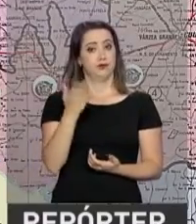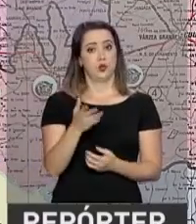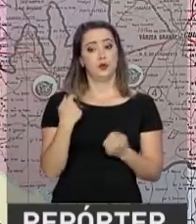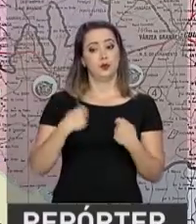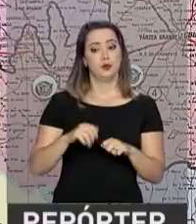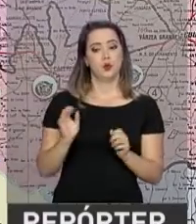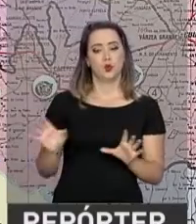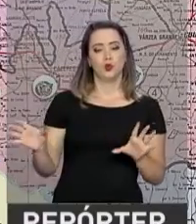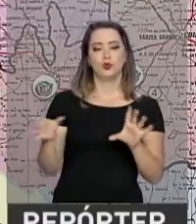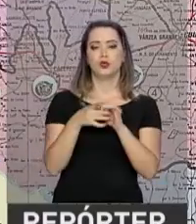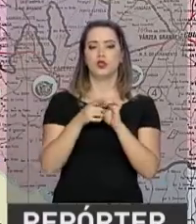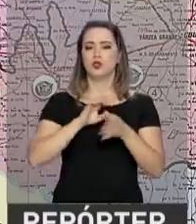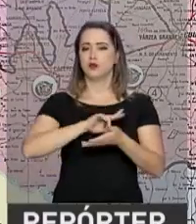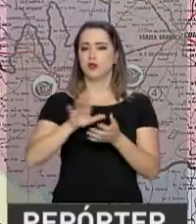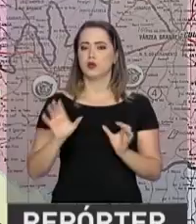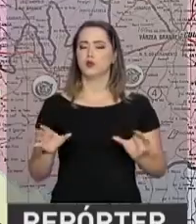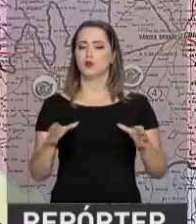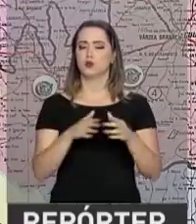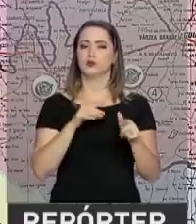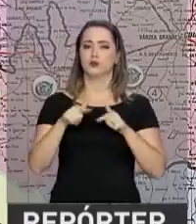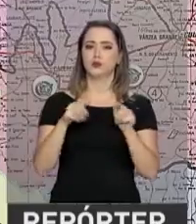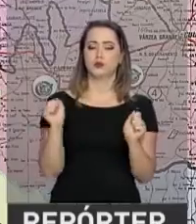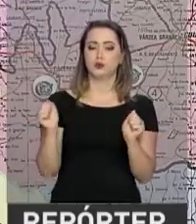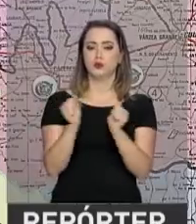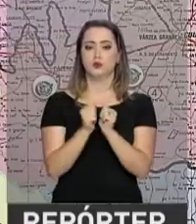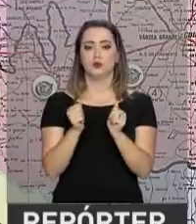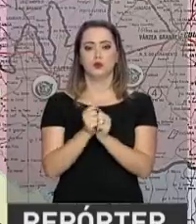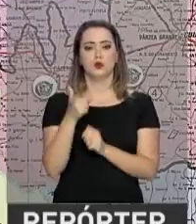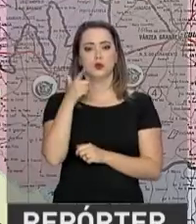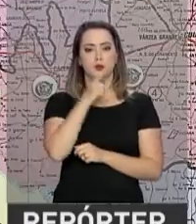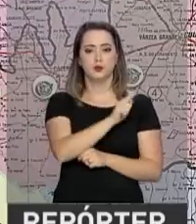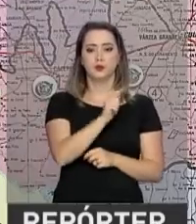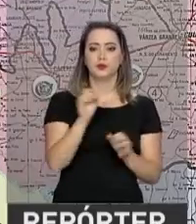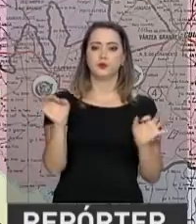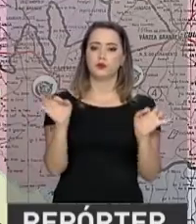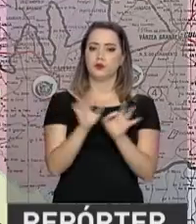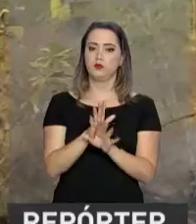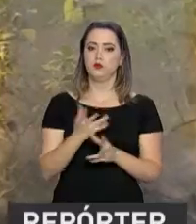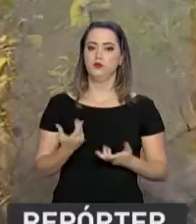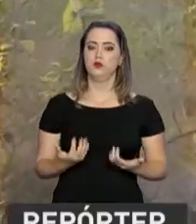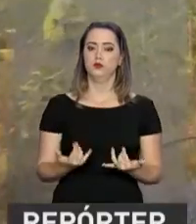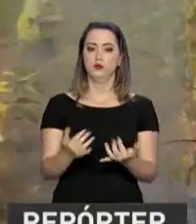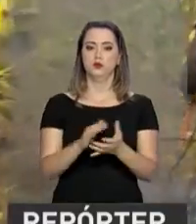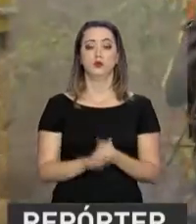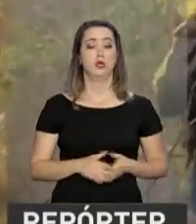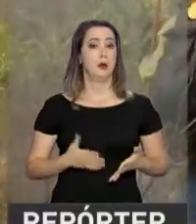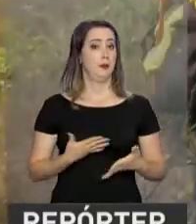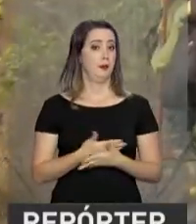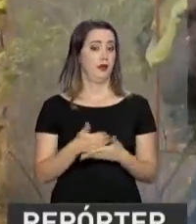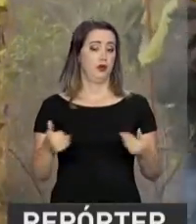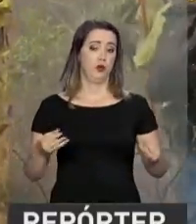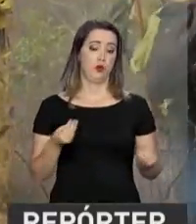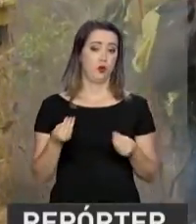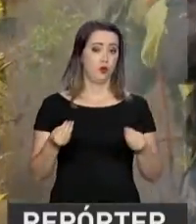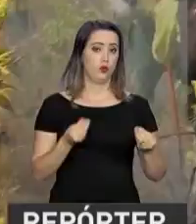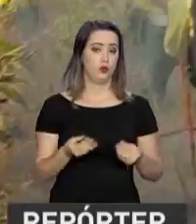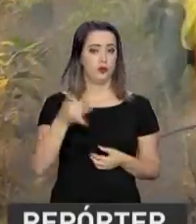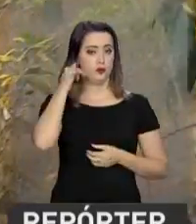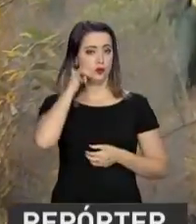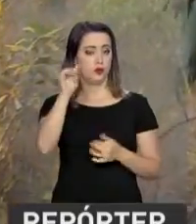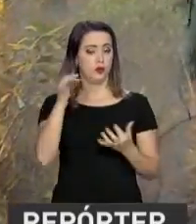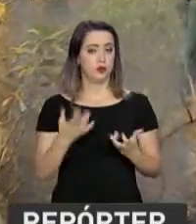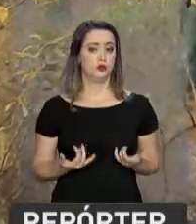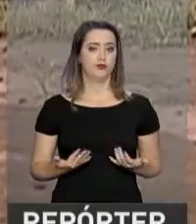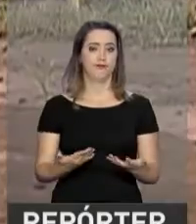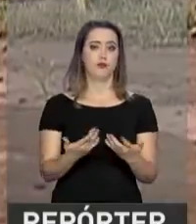união de várias instituições trabalhando junta pra conseguir revelar que ele aquele fogo a melhor maneira de evitar o incêndio é não